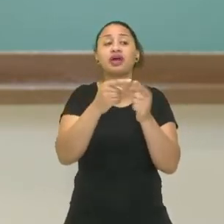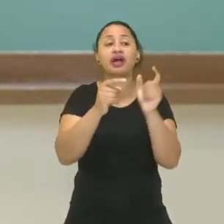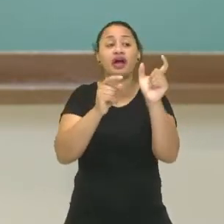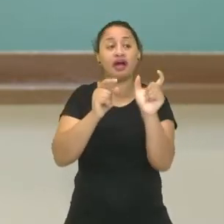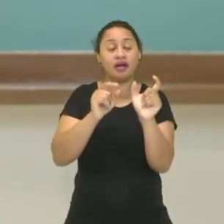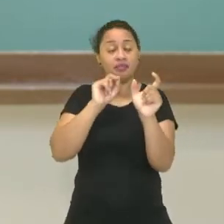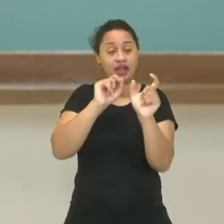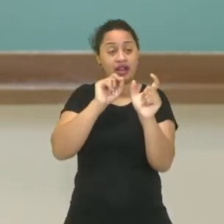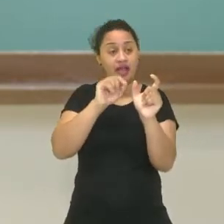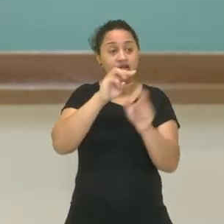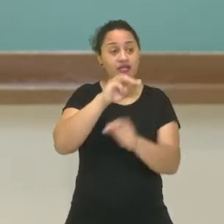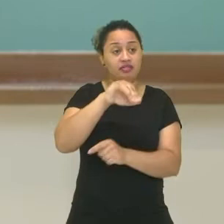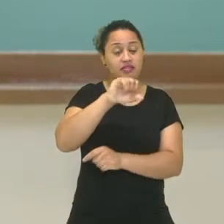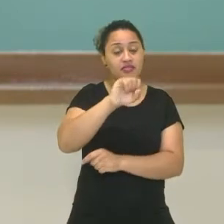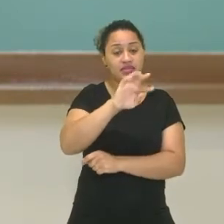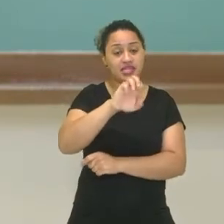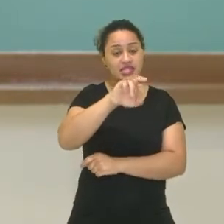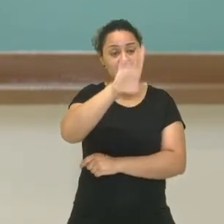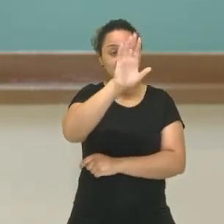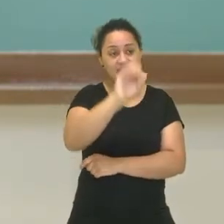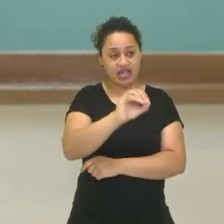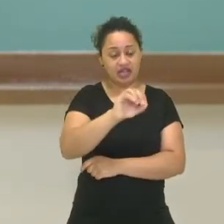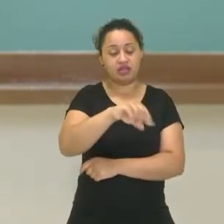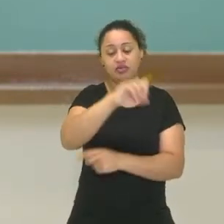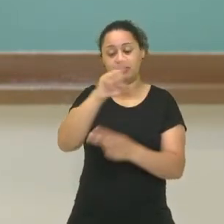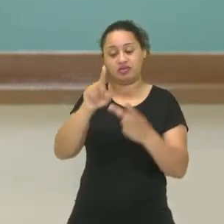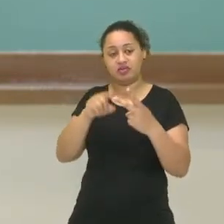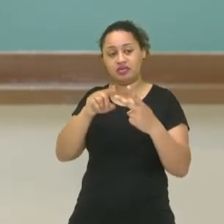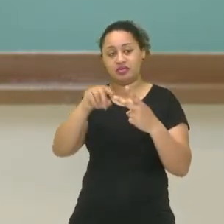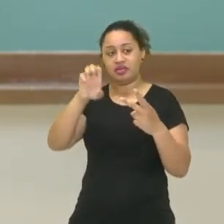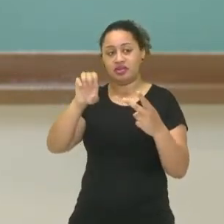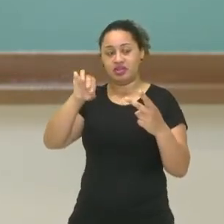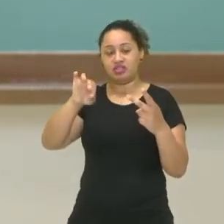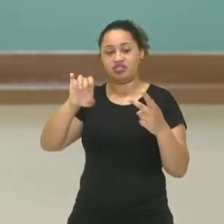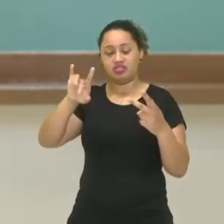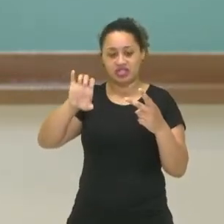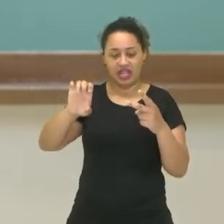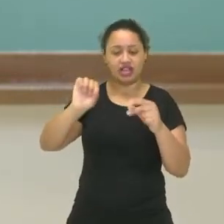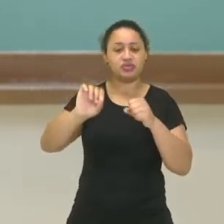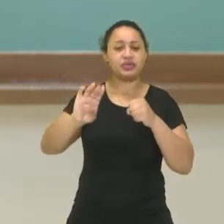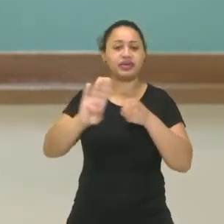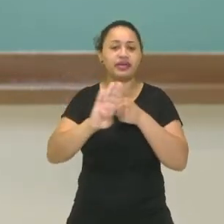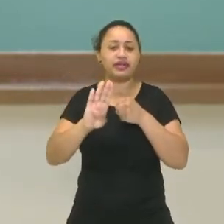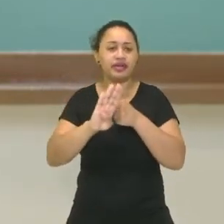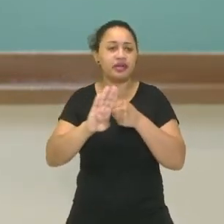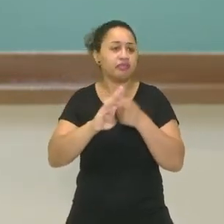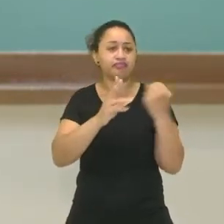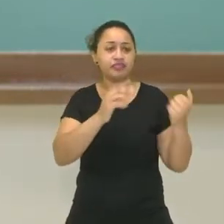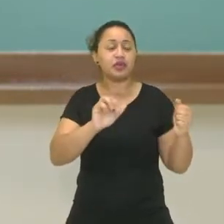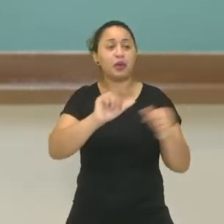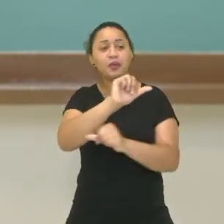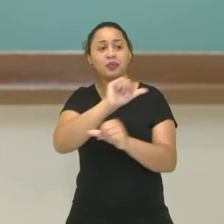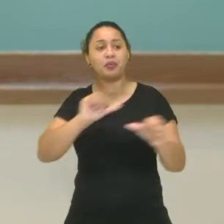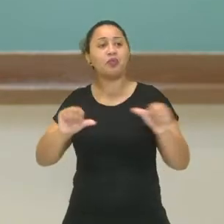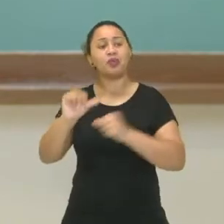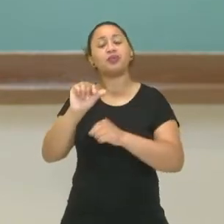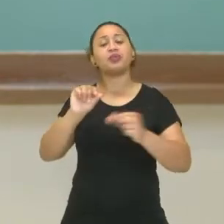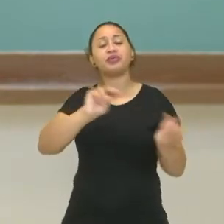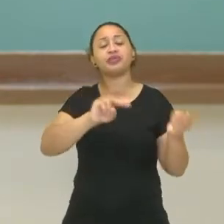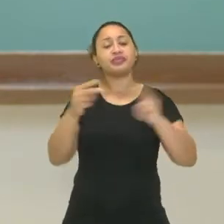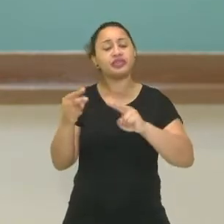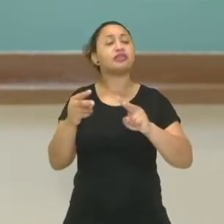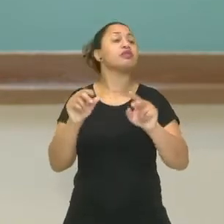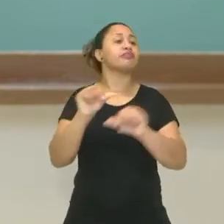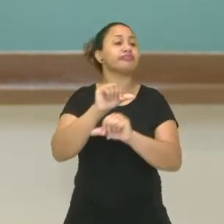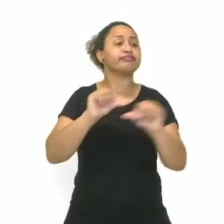que era mistério e entidade, um substantivo comum, o que ele vai mudar? Ele vai sofrer uma derivação